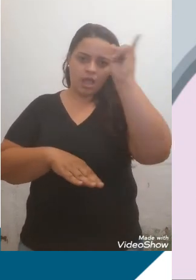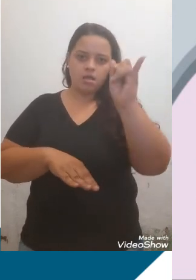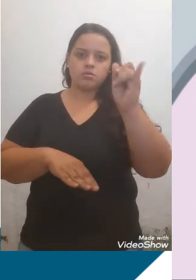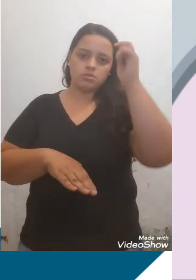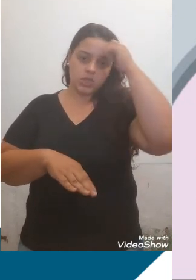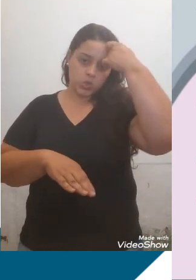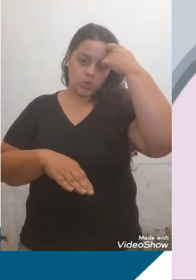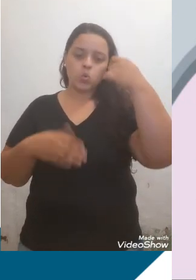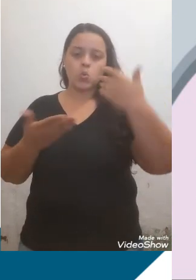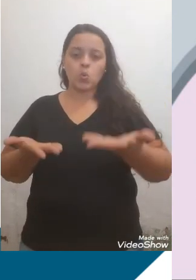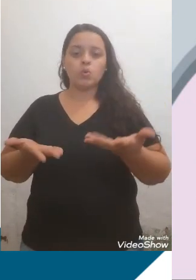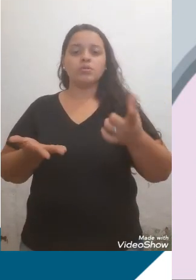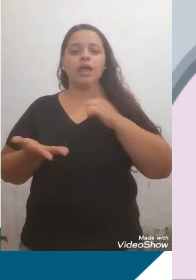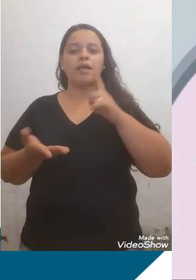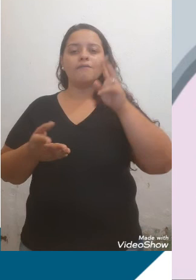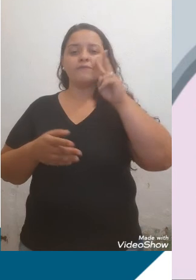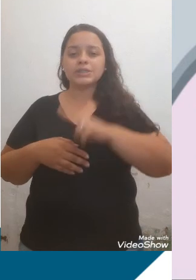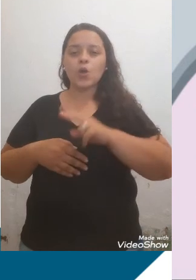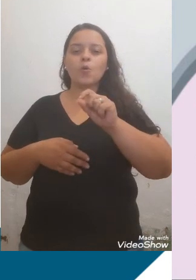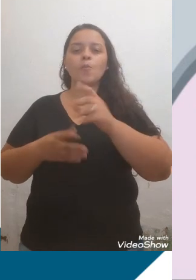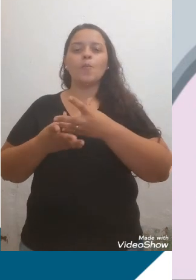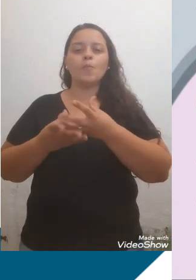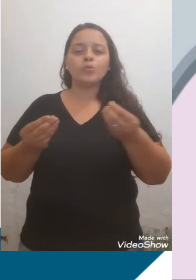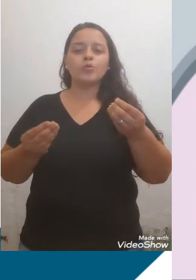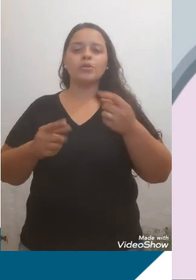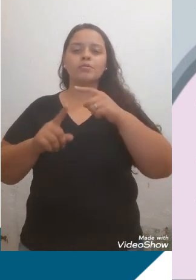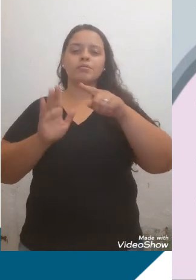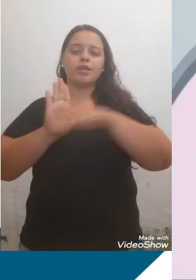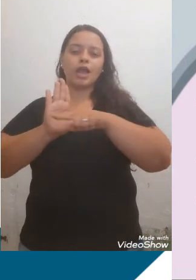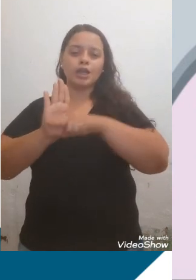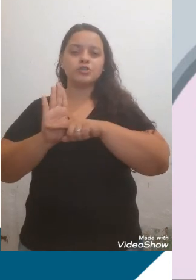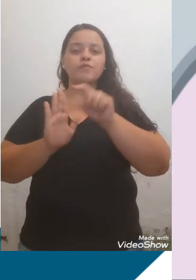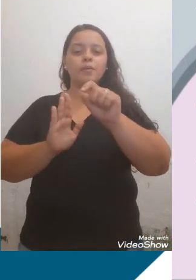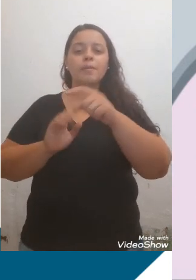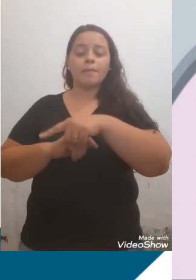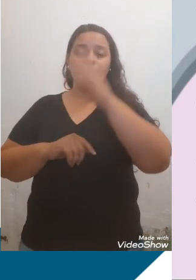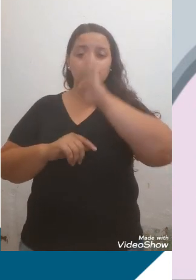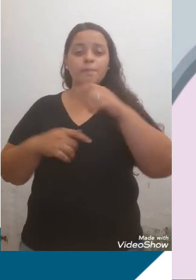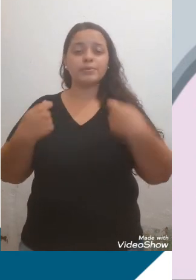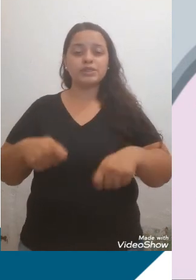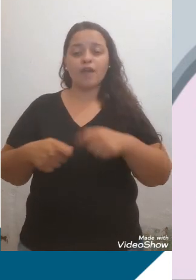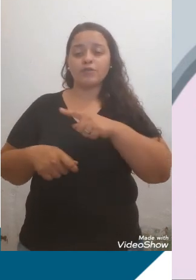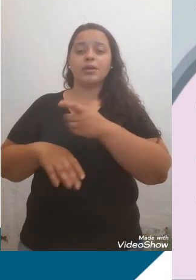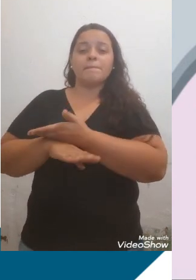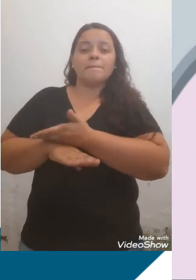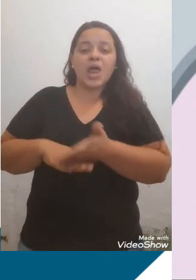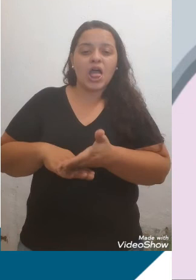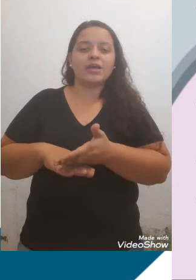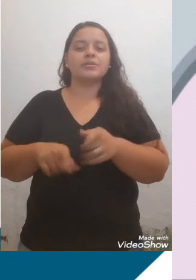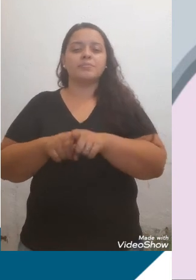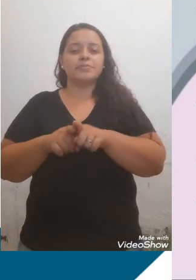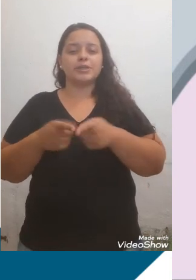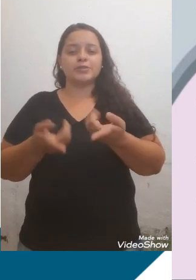negativa do povo brasileiro, que precisava ser educado, modernizado e principalmente embranquecido.